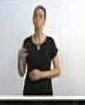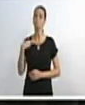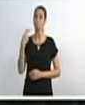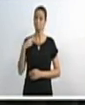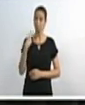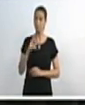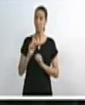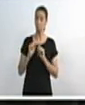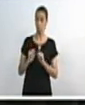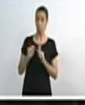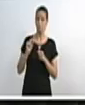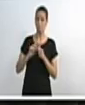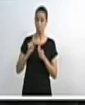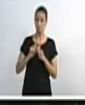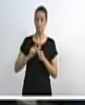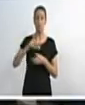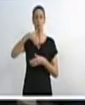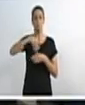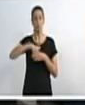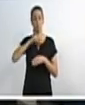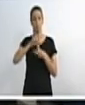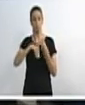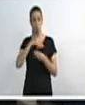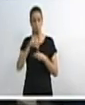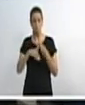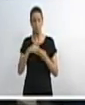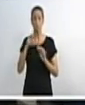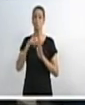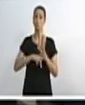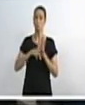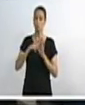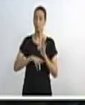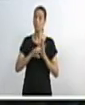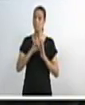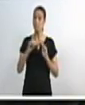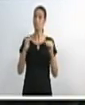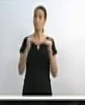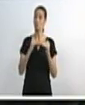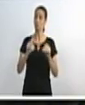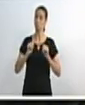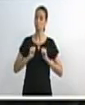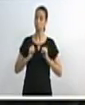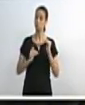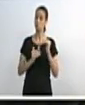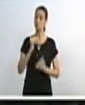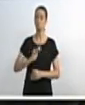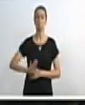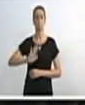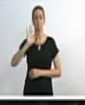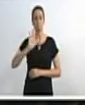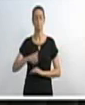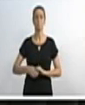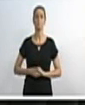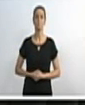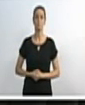votação englobada dos dois projetos constantes na ordem do dia. Favoráveis permaneçam como estão. Ok,